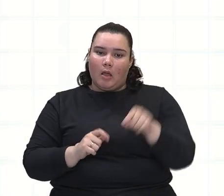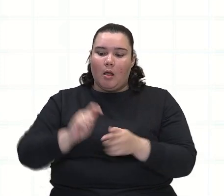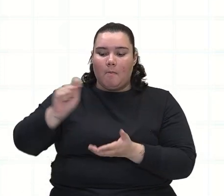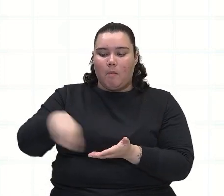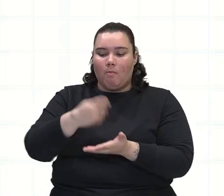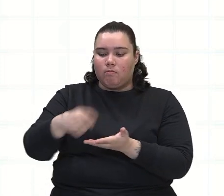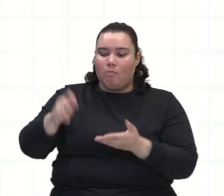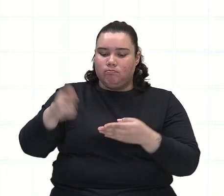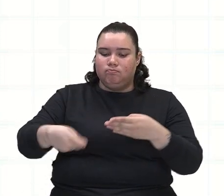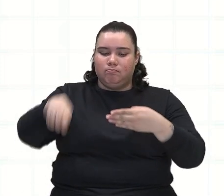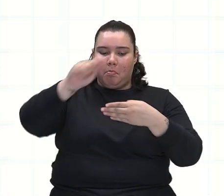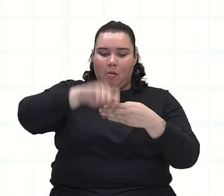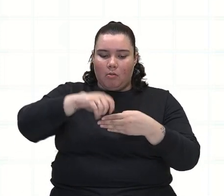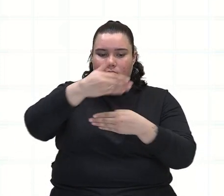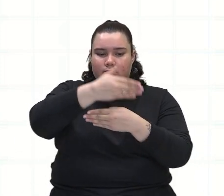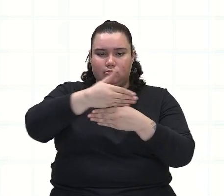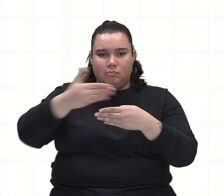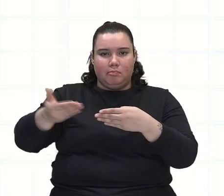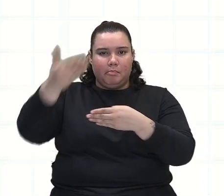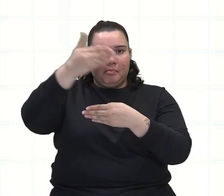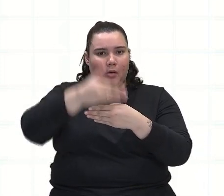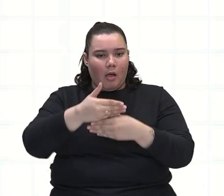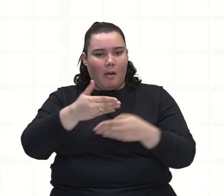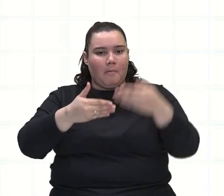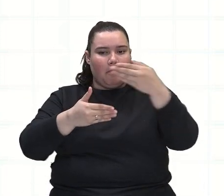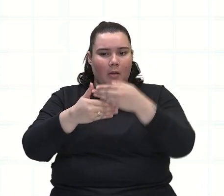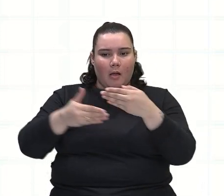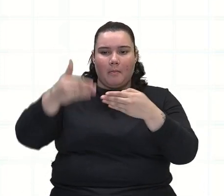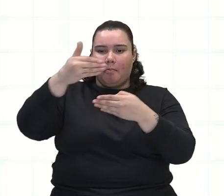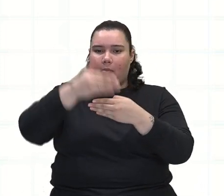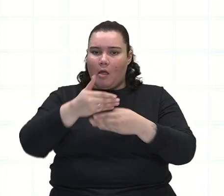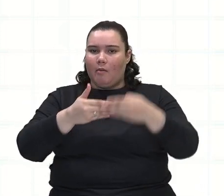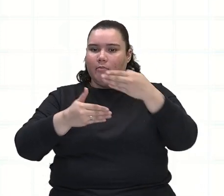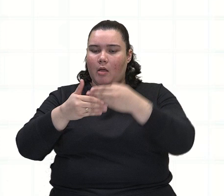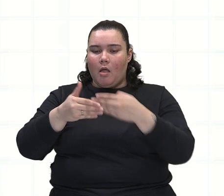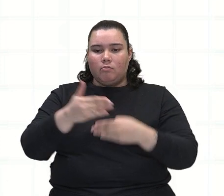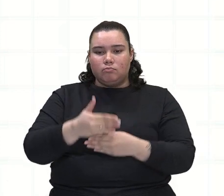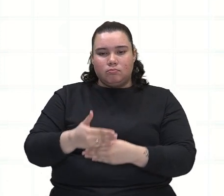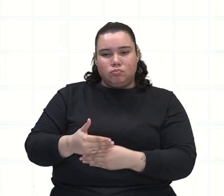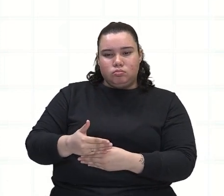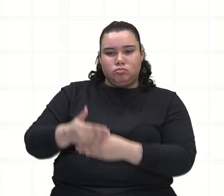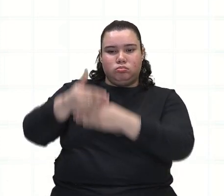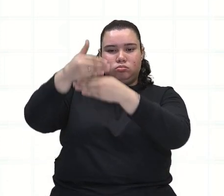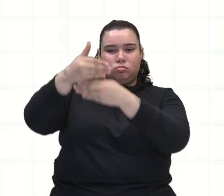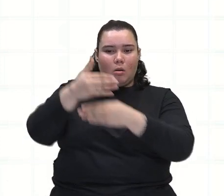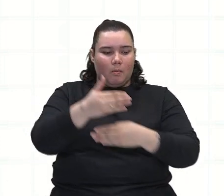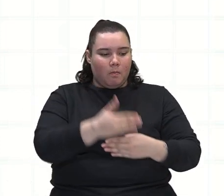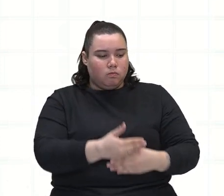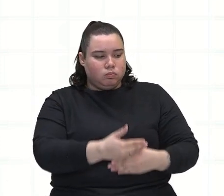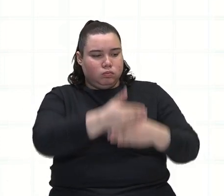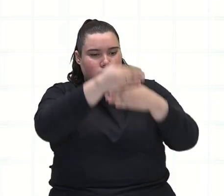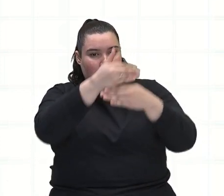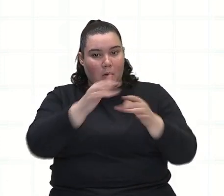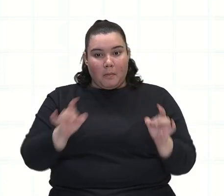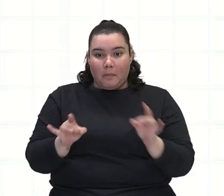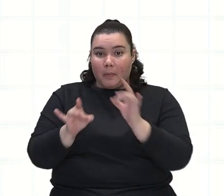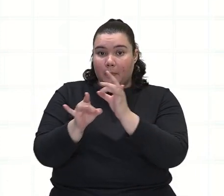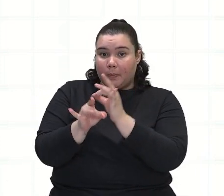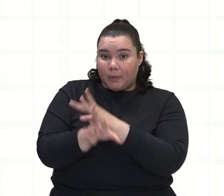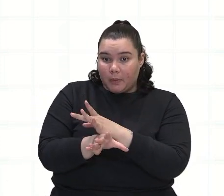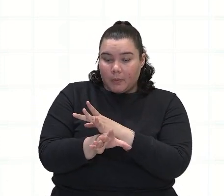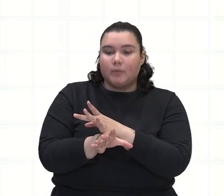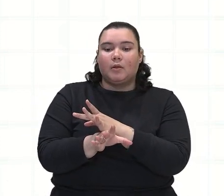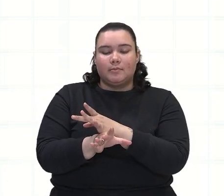massa de cimento. Depois ele carregou o tijolo. Veja as ações. Ele construiu 2 paredes e, ao